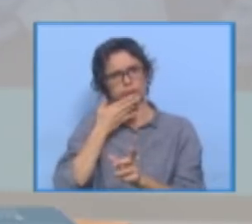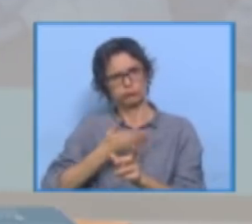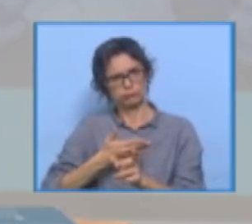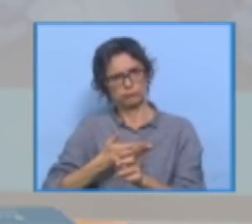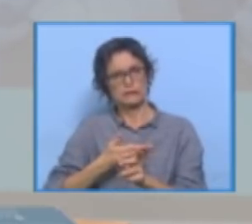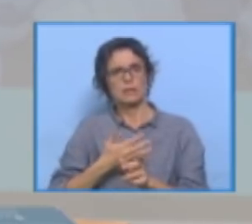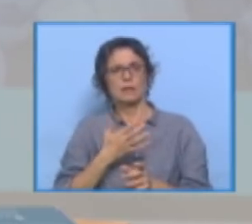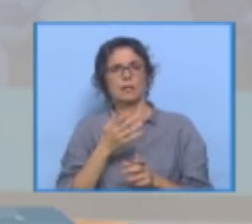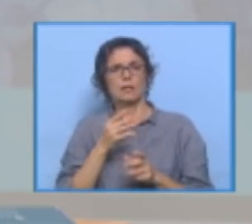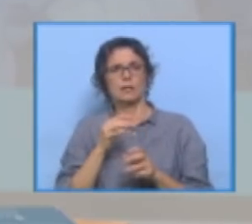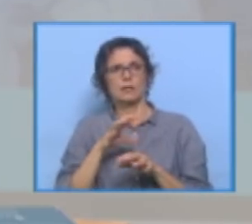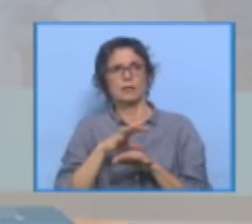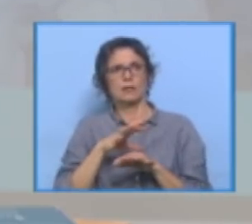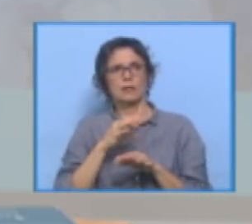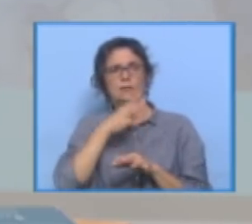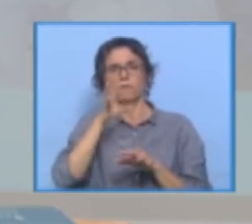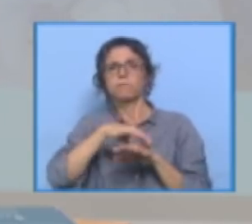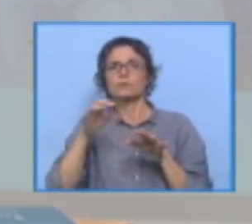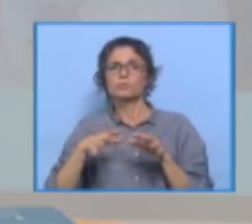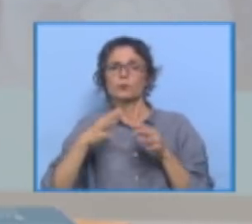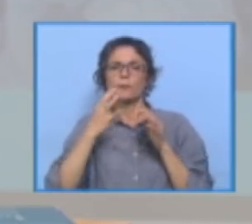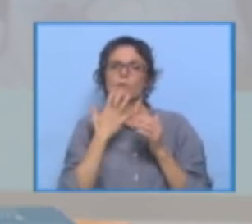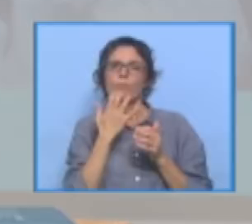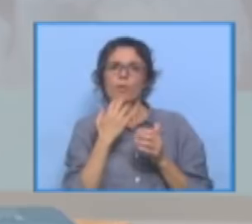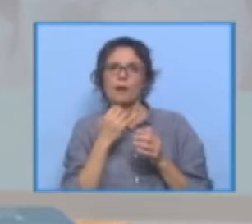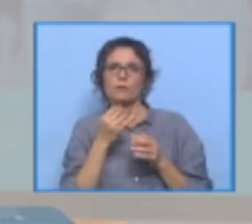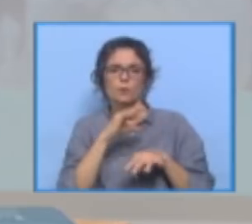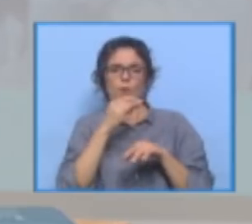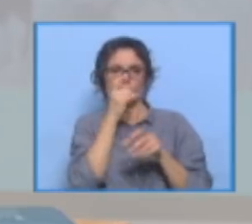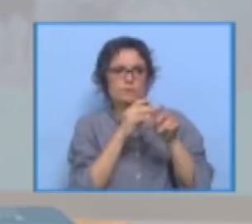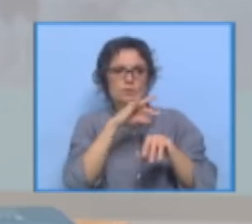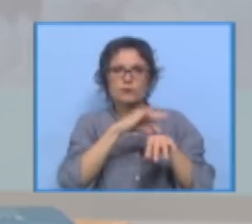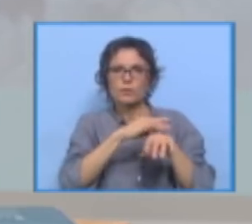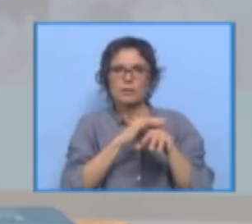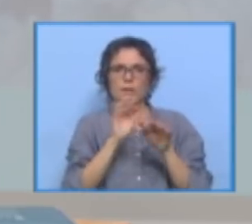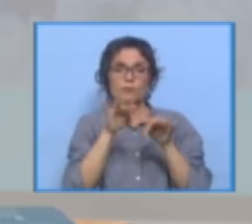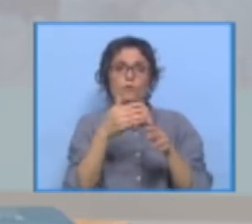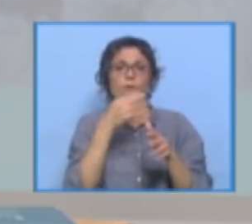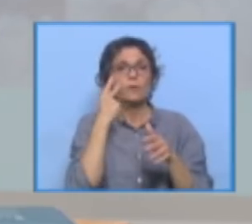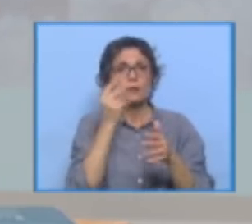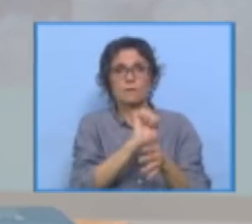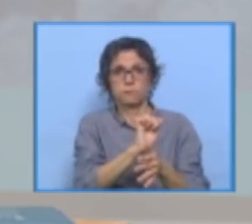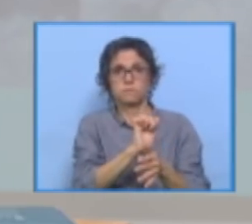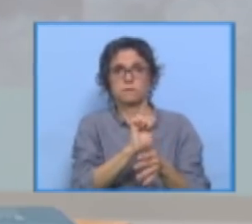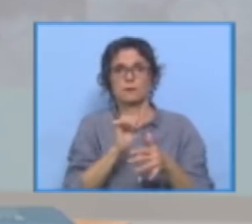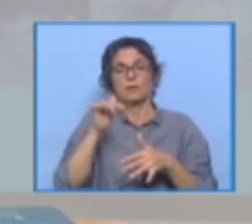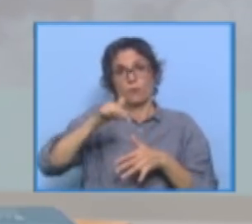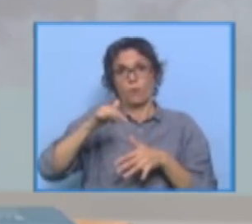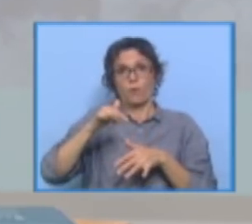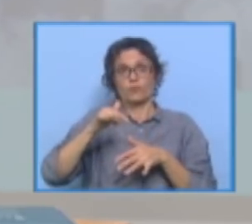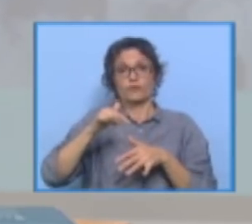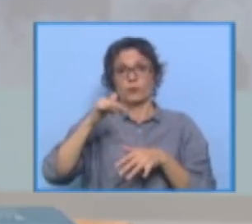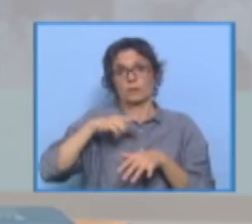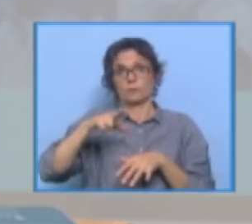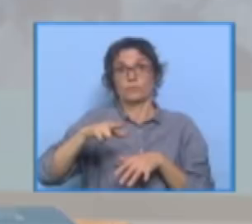vida. Como é que é possível e como agora acontece atualmente em Portugal, há uma grande percentagem de pessoas,